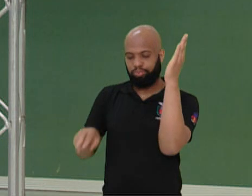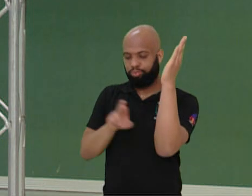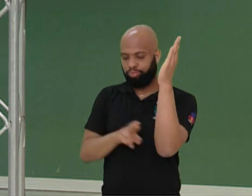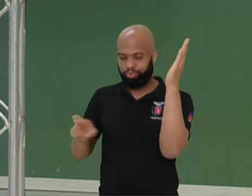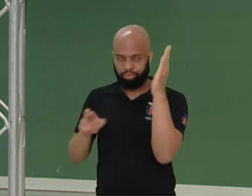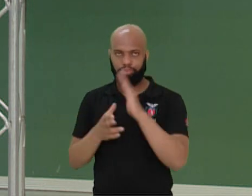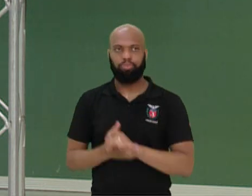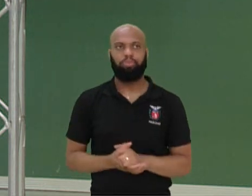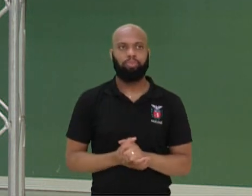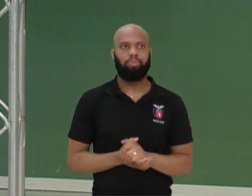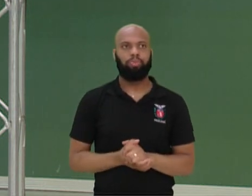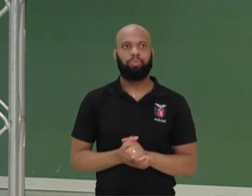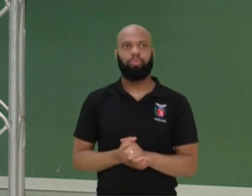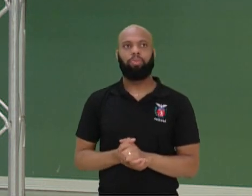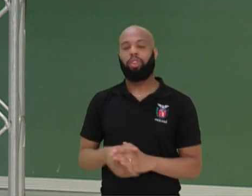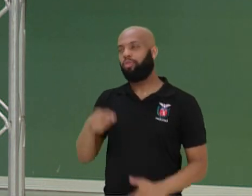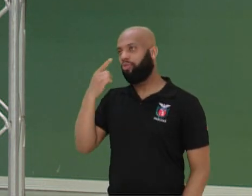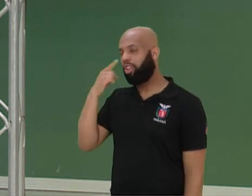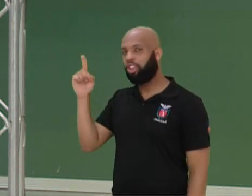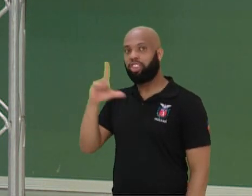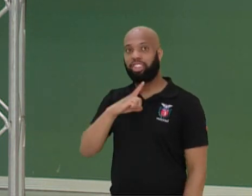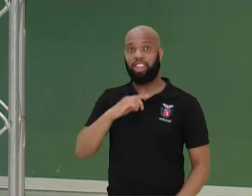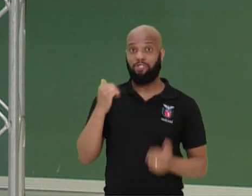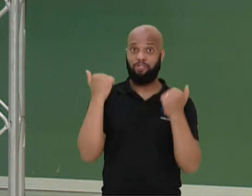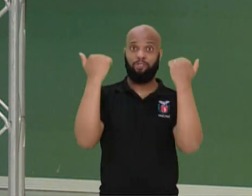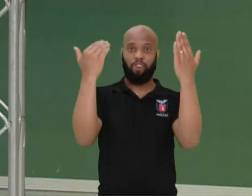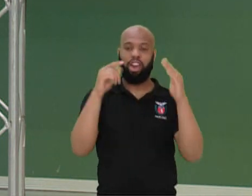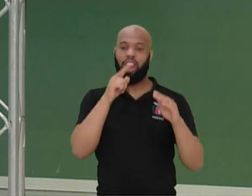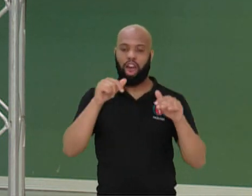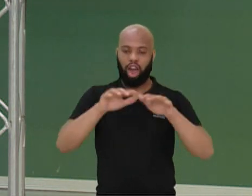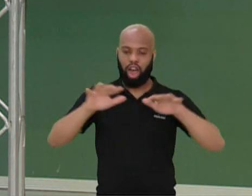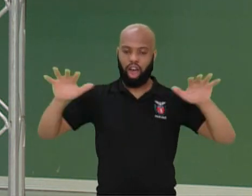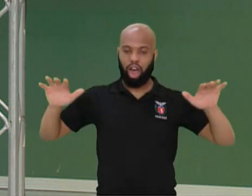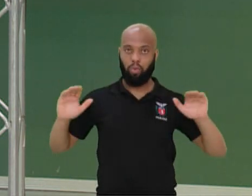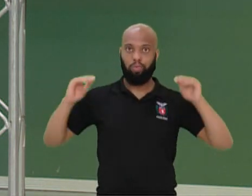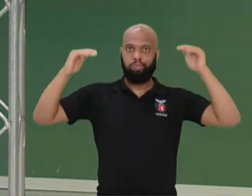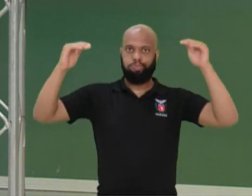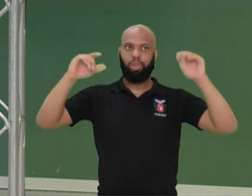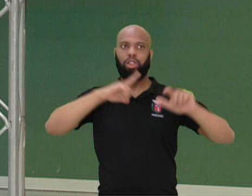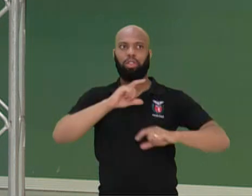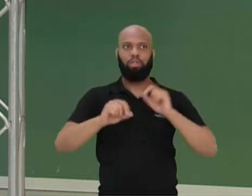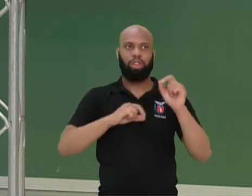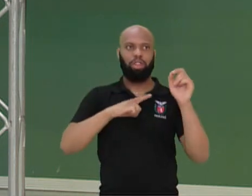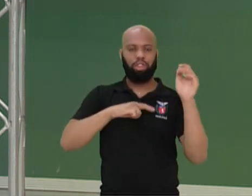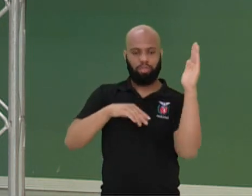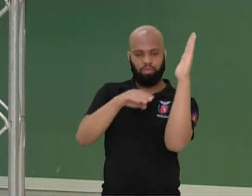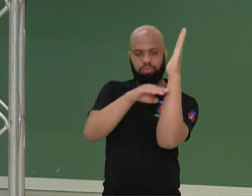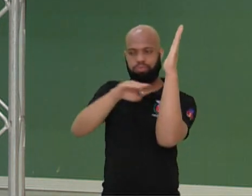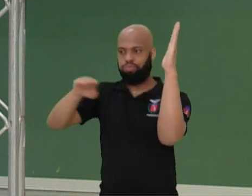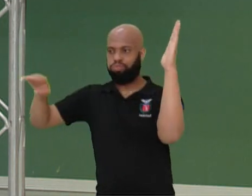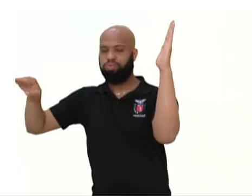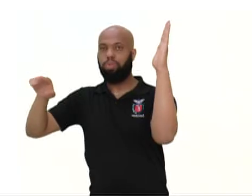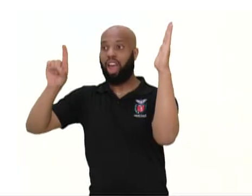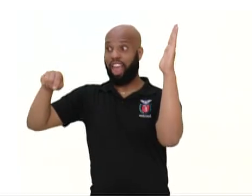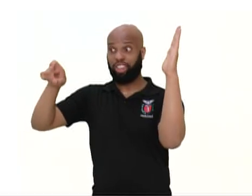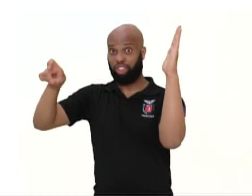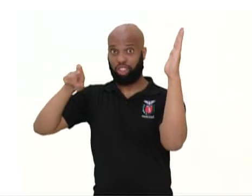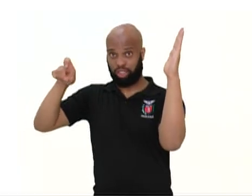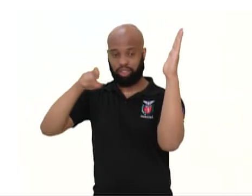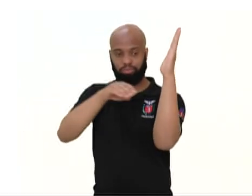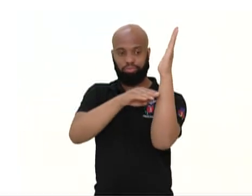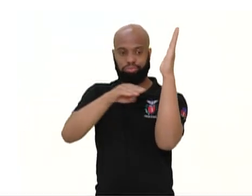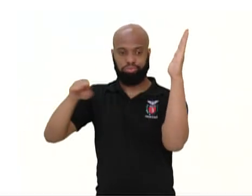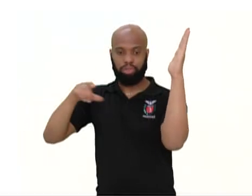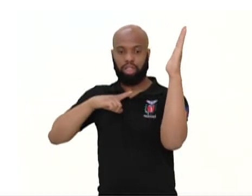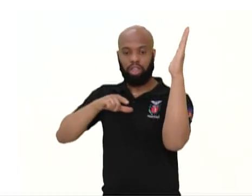né? Então a gente pode perceber aqui, ó, que fora da água é nesse intervalo aqui, ó, né? Como o eixo x está aqui, né, o